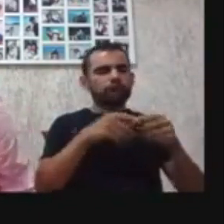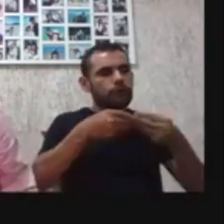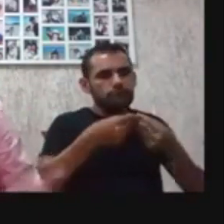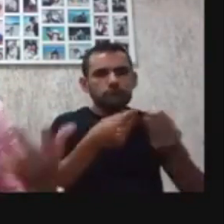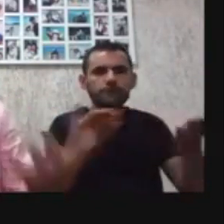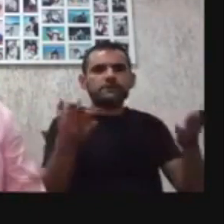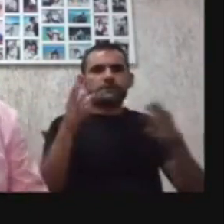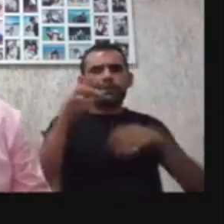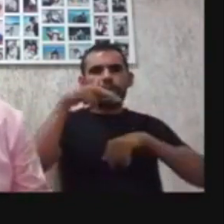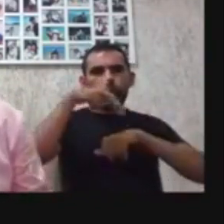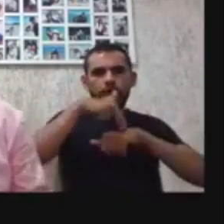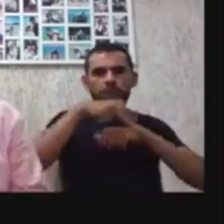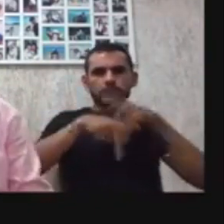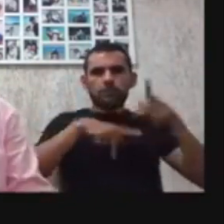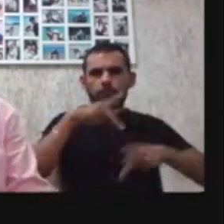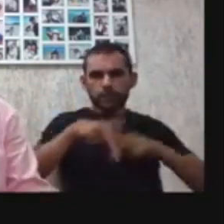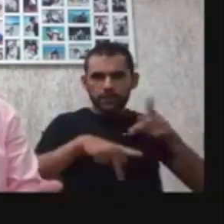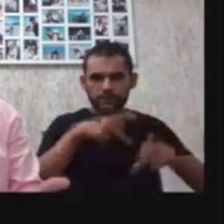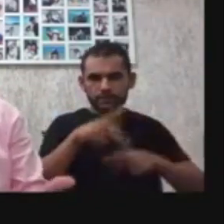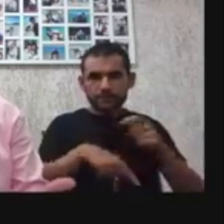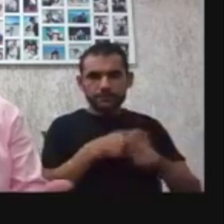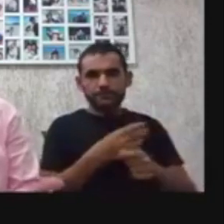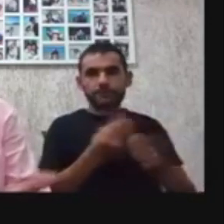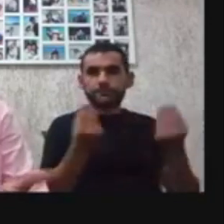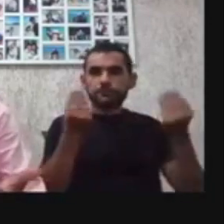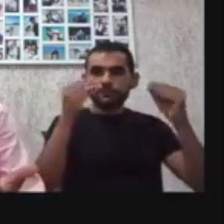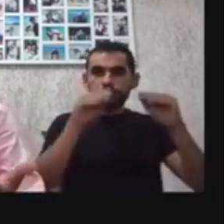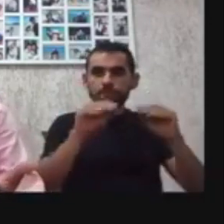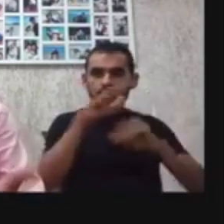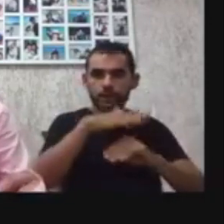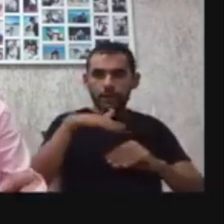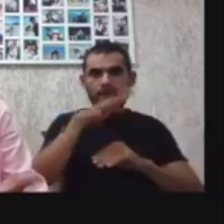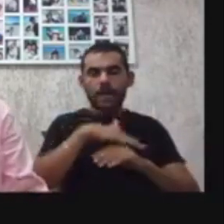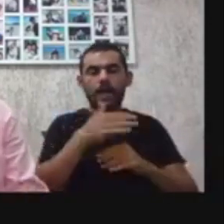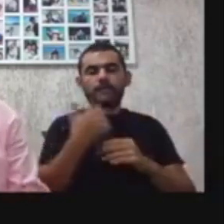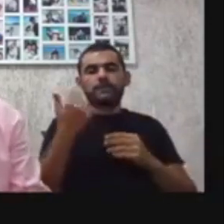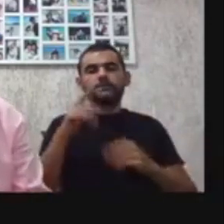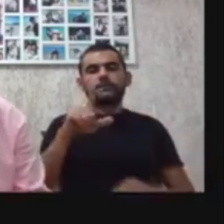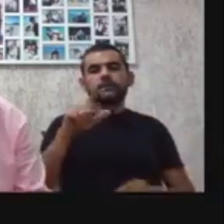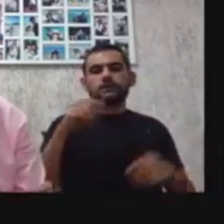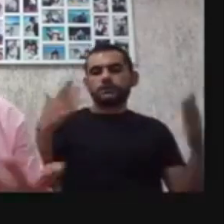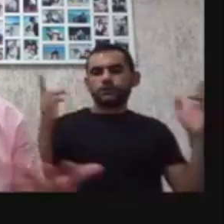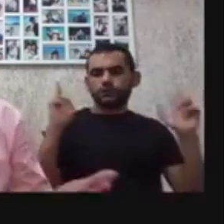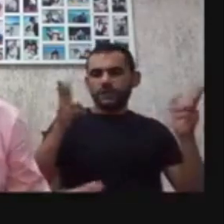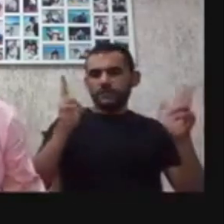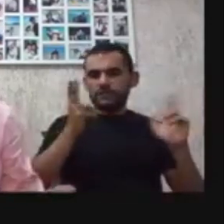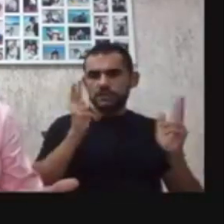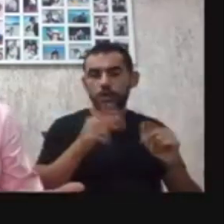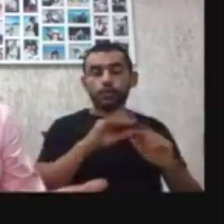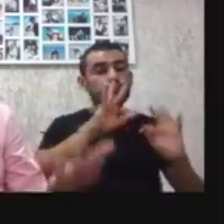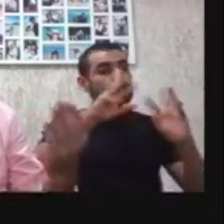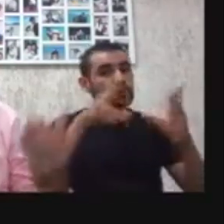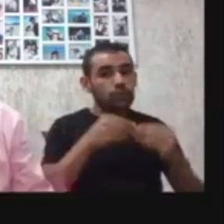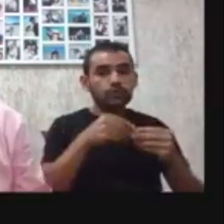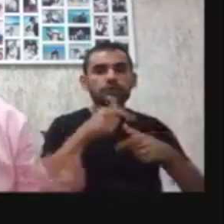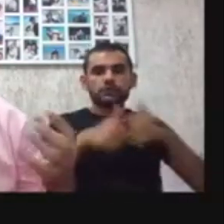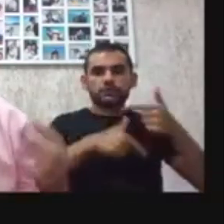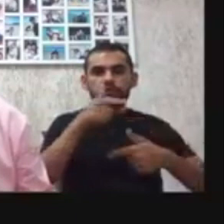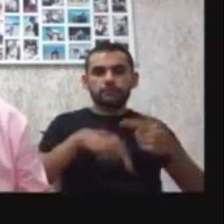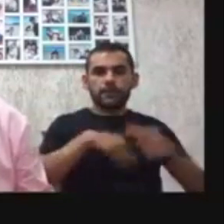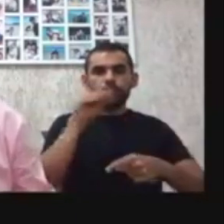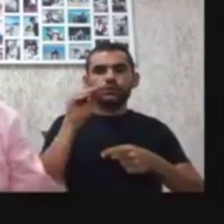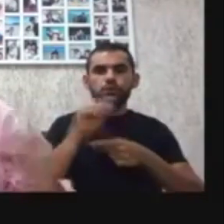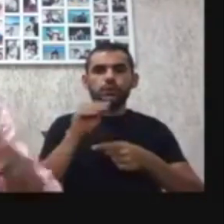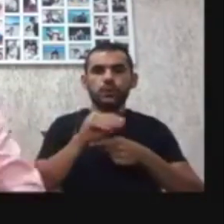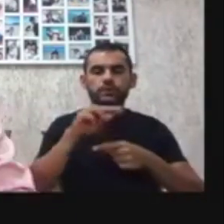para a nossa população, colocar lá a área de lazer, sabe? E isso tudo é atuação da Guarda Municipal, garantir para que